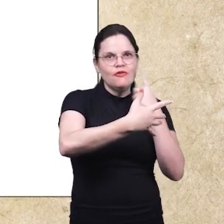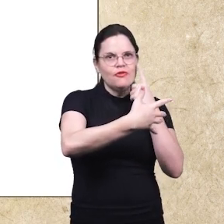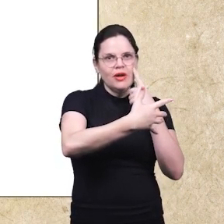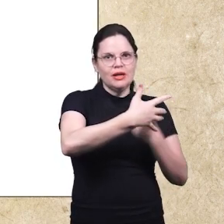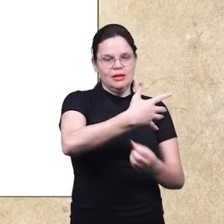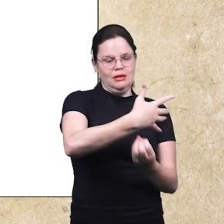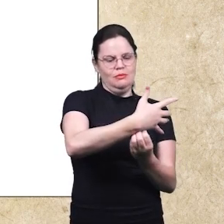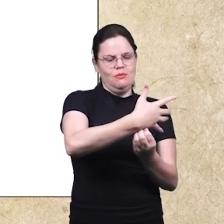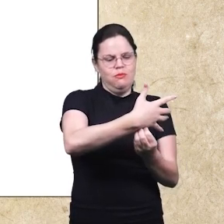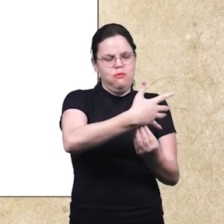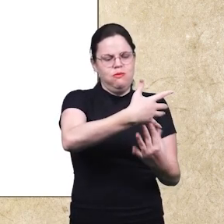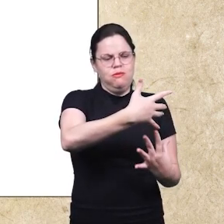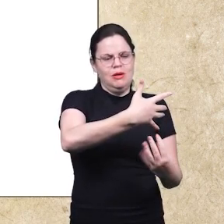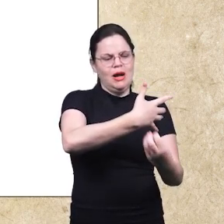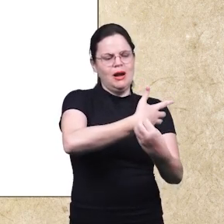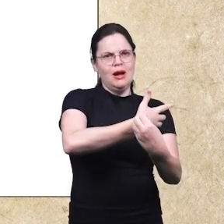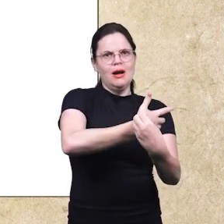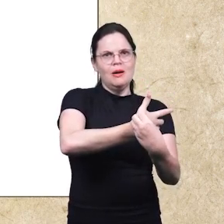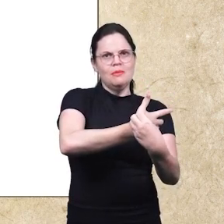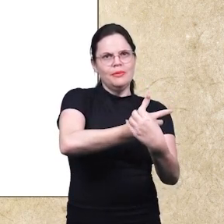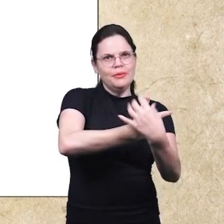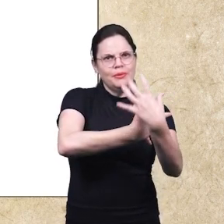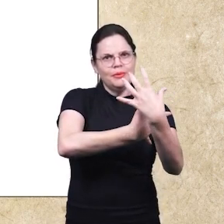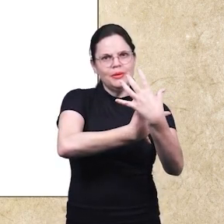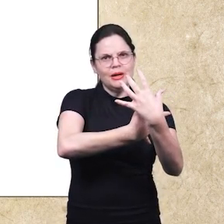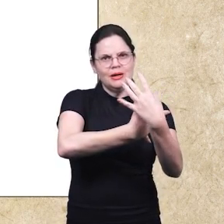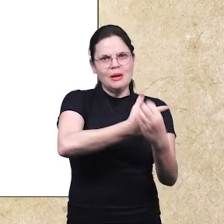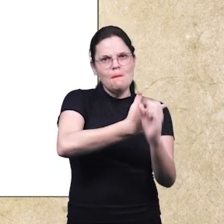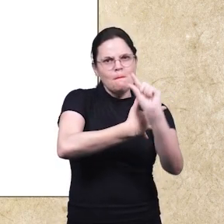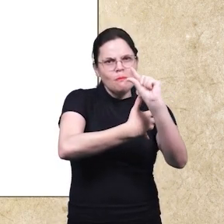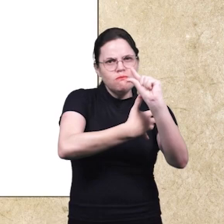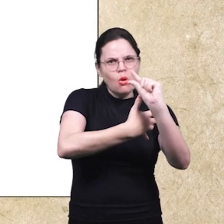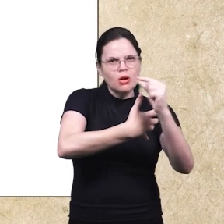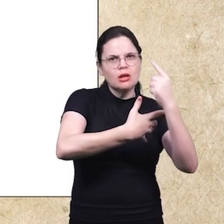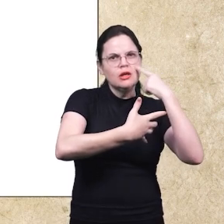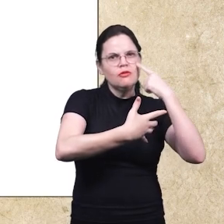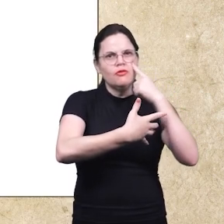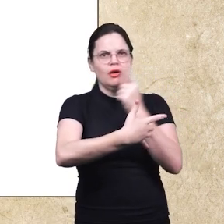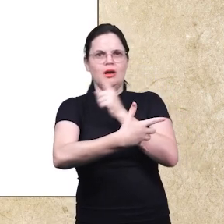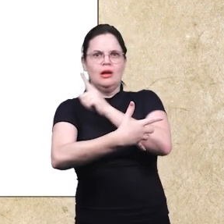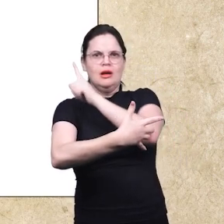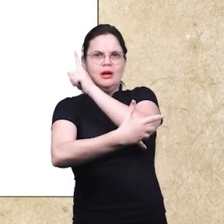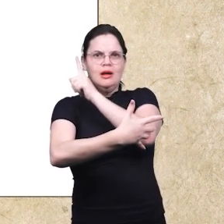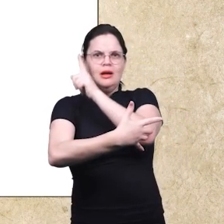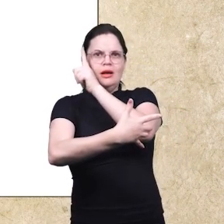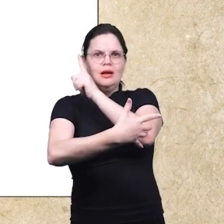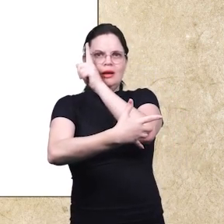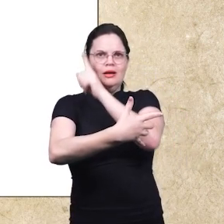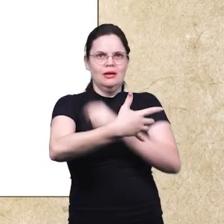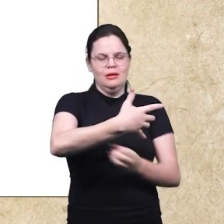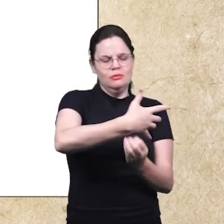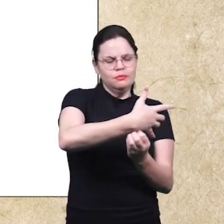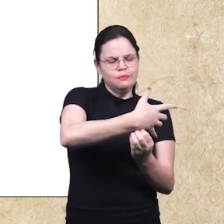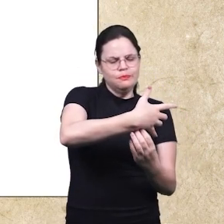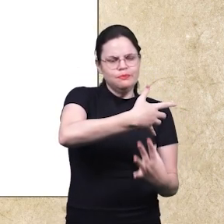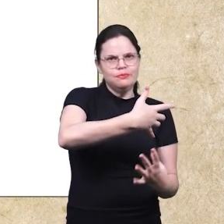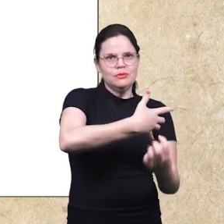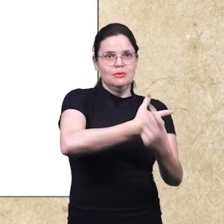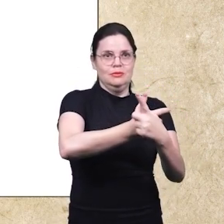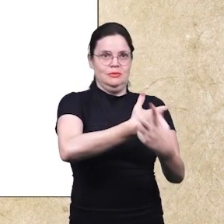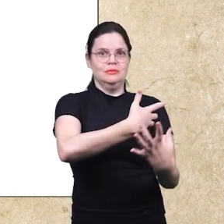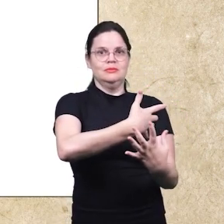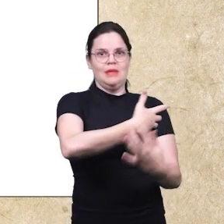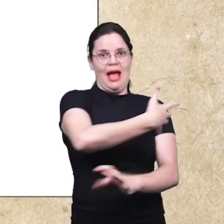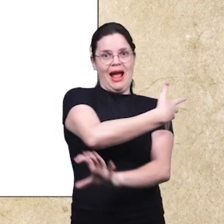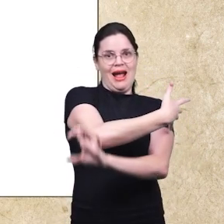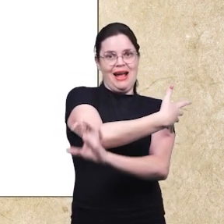ramo da figueira. Isso são profecias que vão se cumprir sobre Israel, também falaremos mais à frente. Então a igreja em seguida